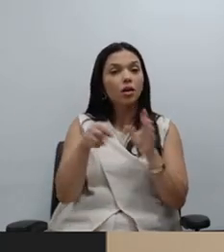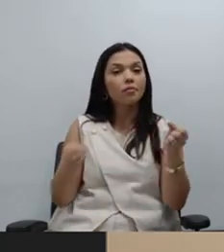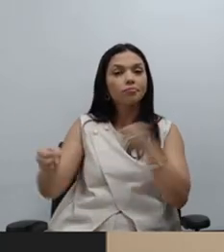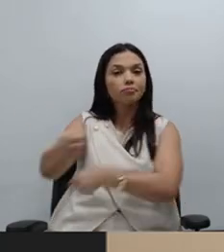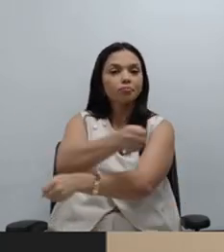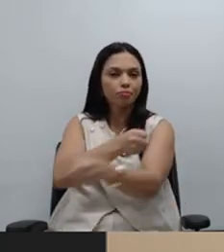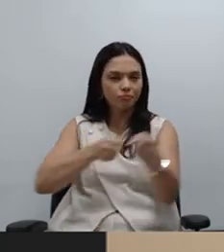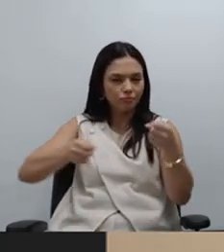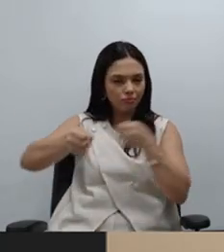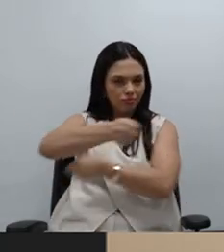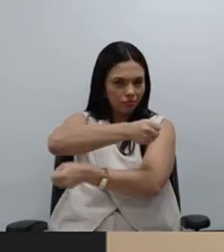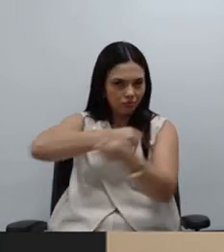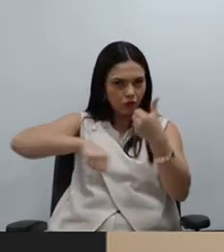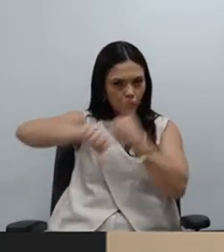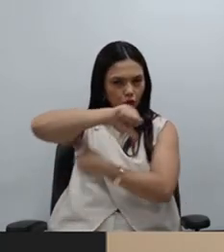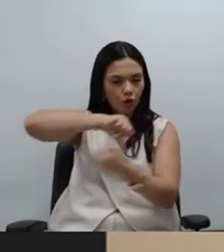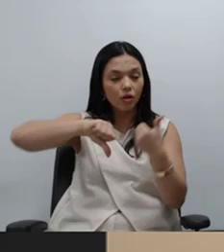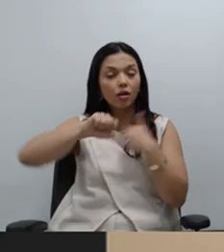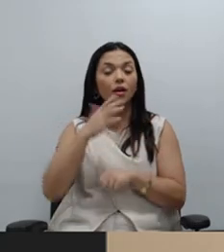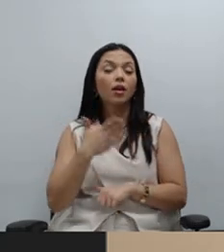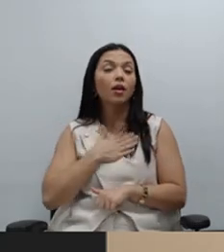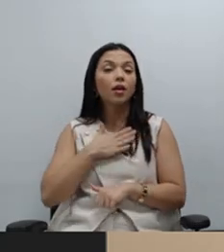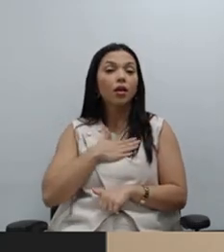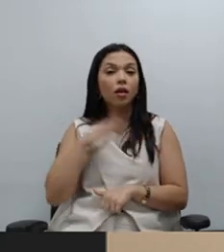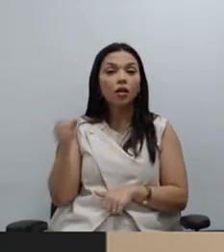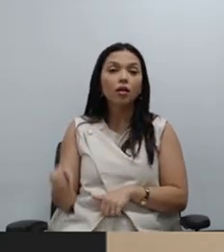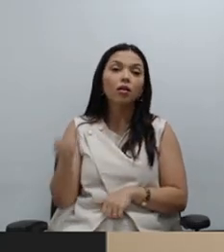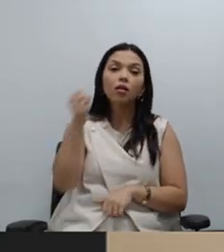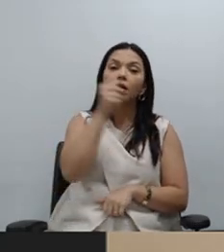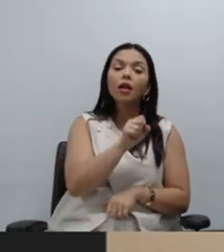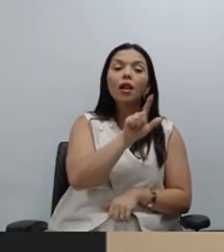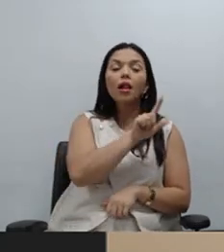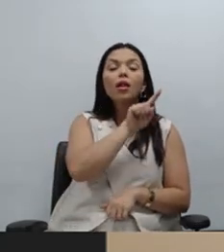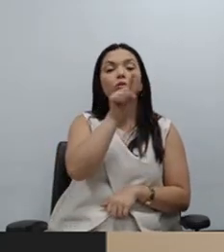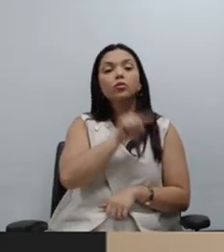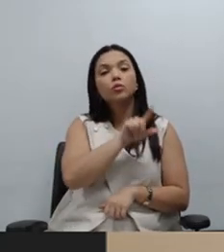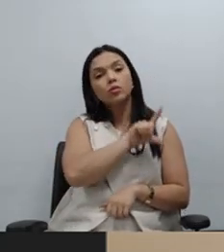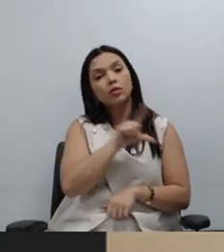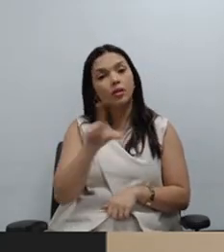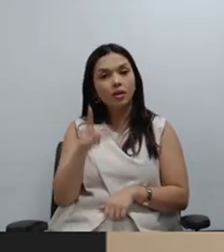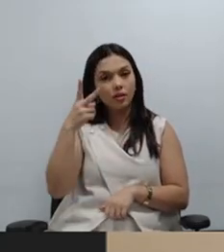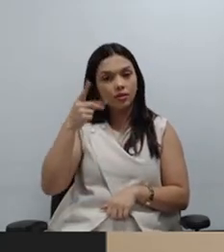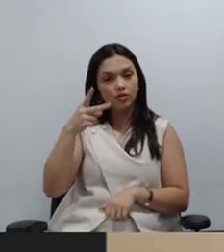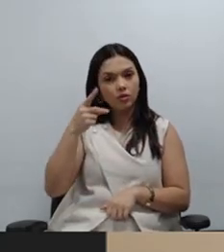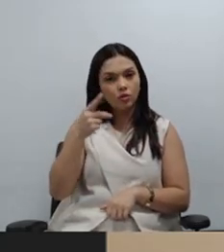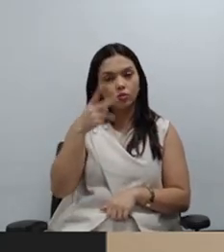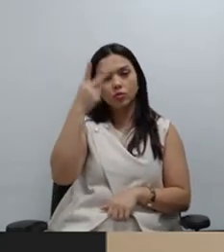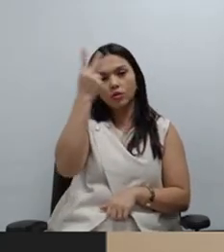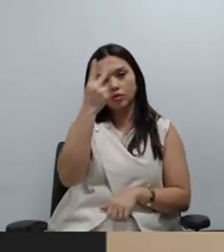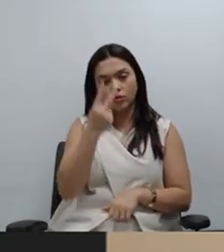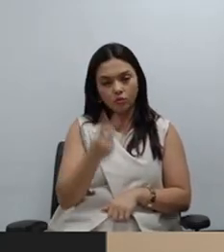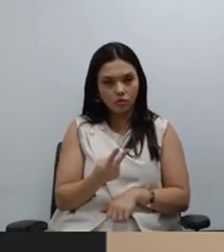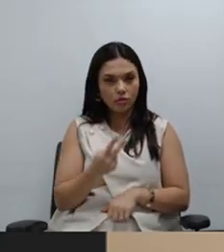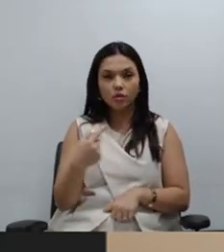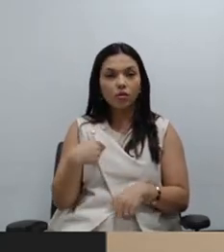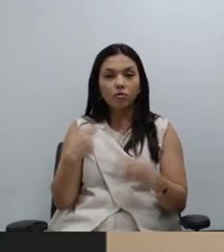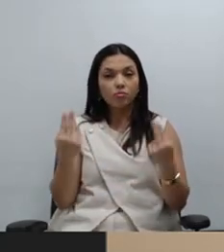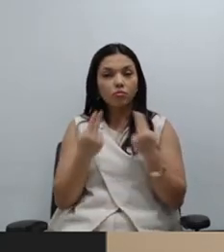remanescentes. Já eu fui designado para o SIC Leste, minha segunda opção, às segundas-feiras. E não